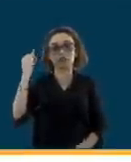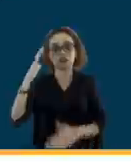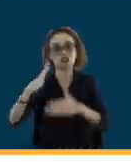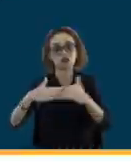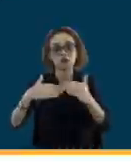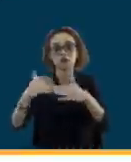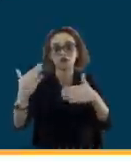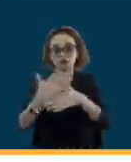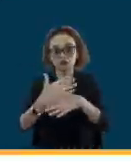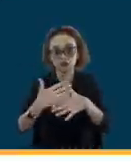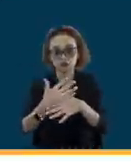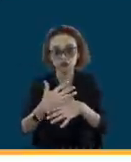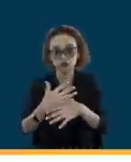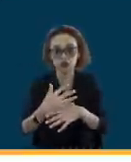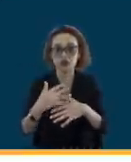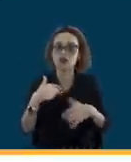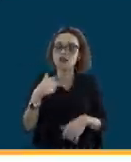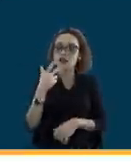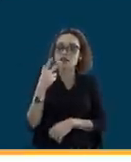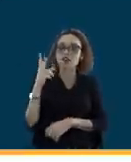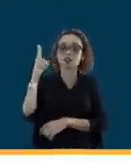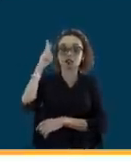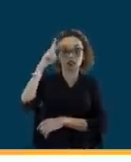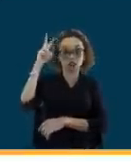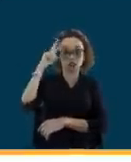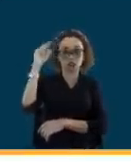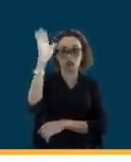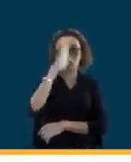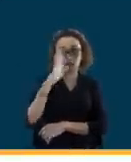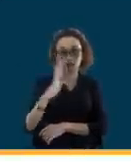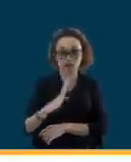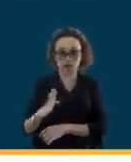história brasileira está eivada, está